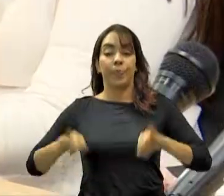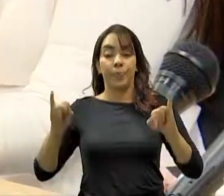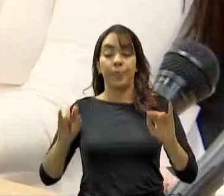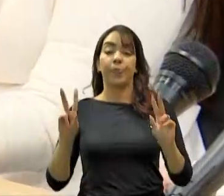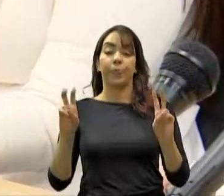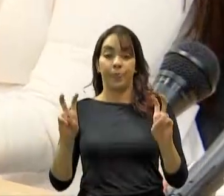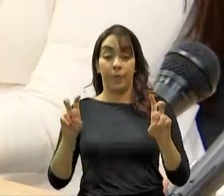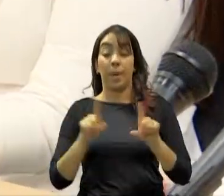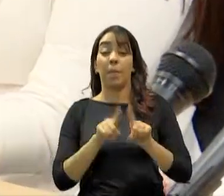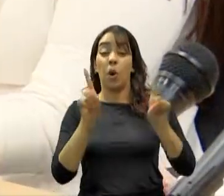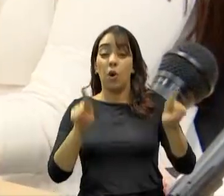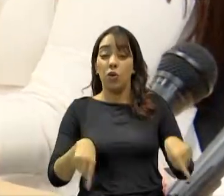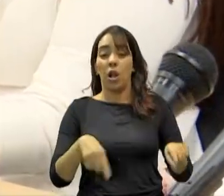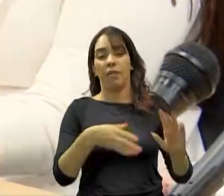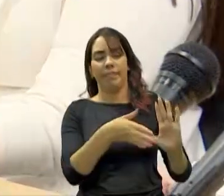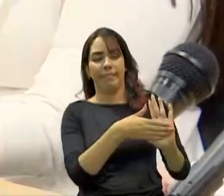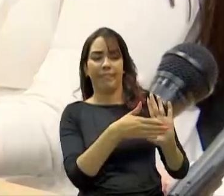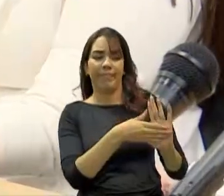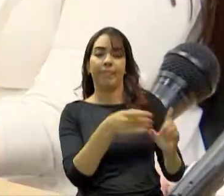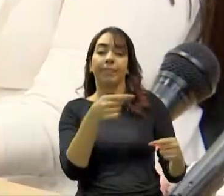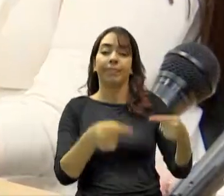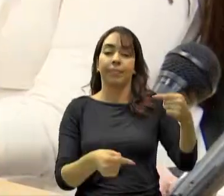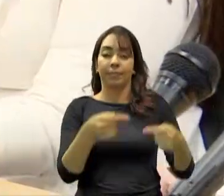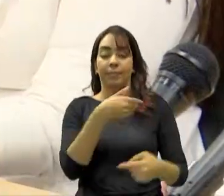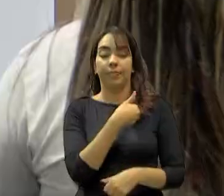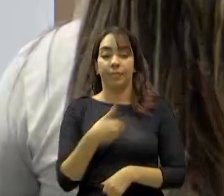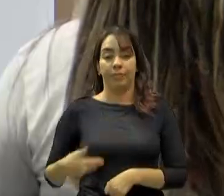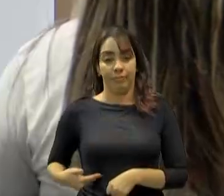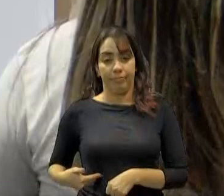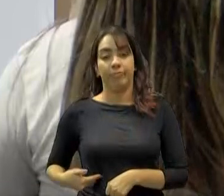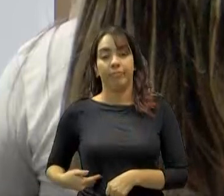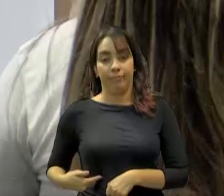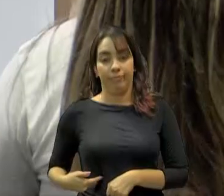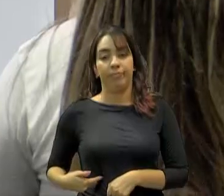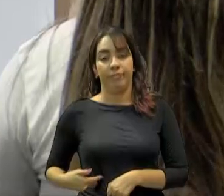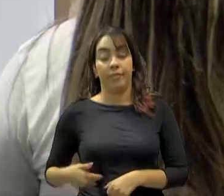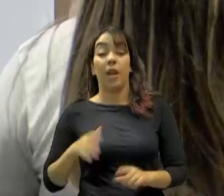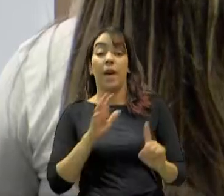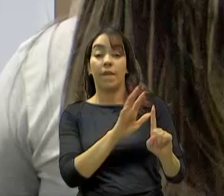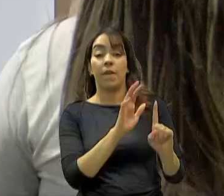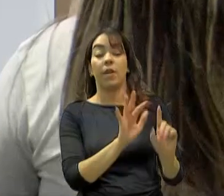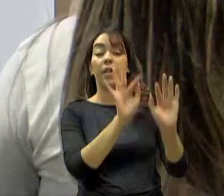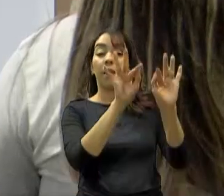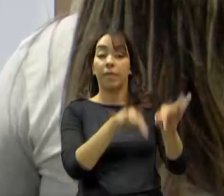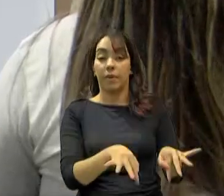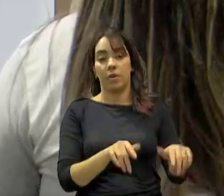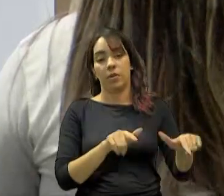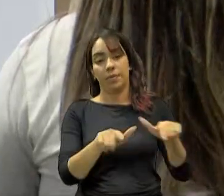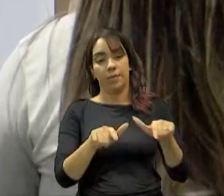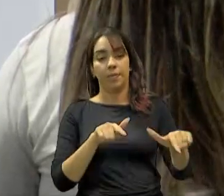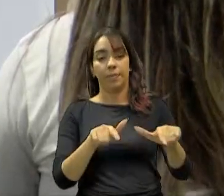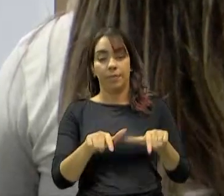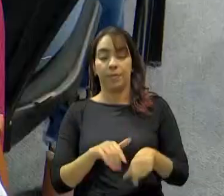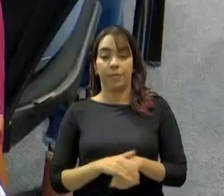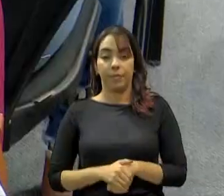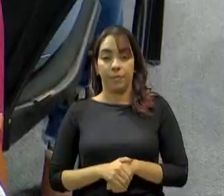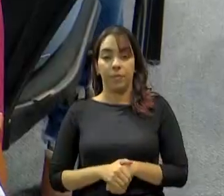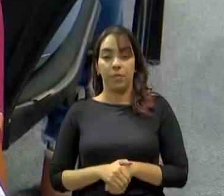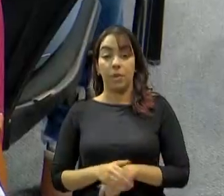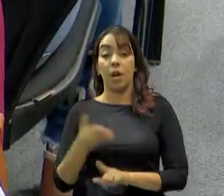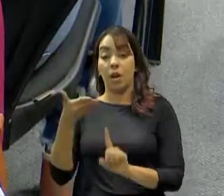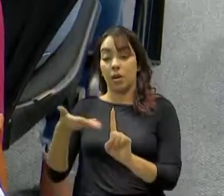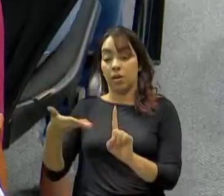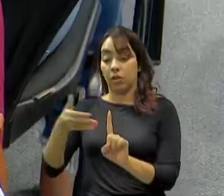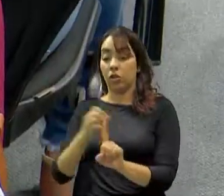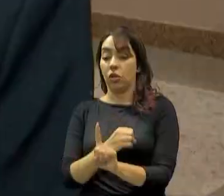de pú que combatam o trabalho infantil segundo ele os equipamentos de assistência social ainda